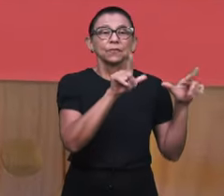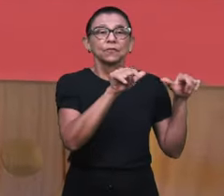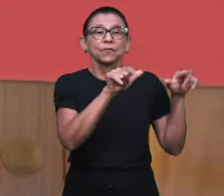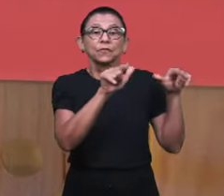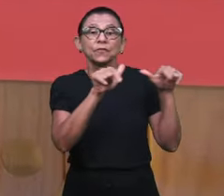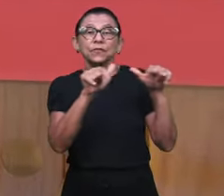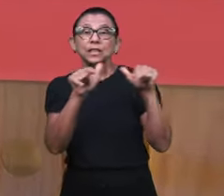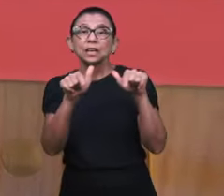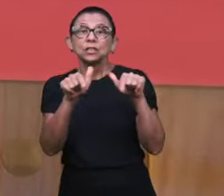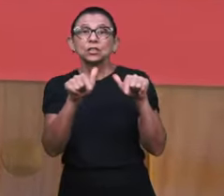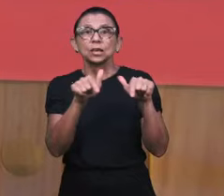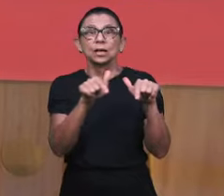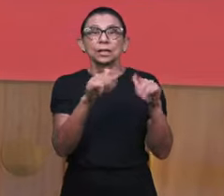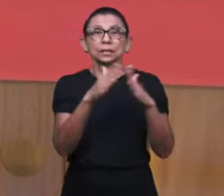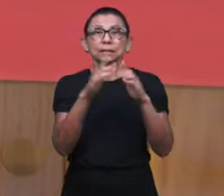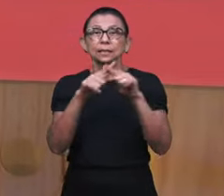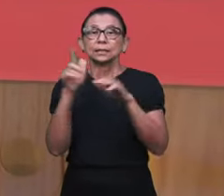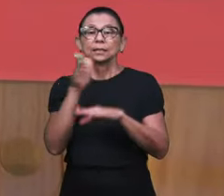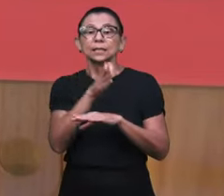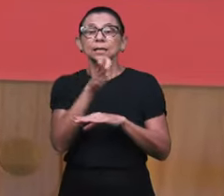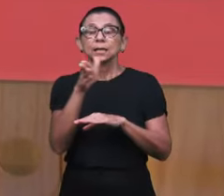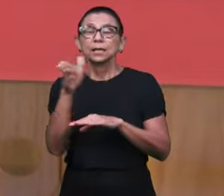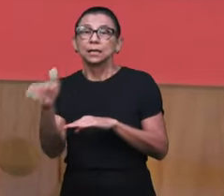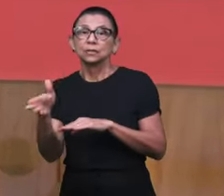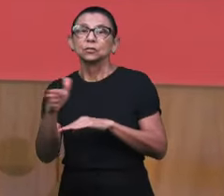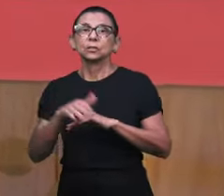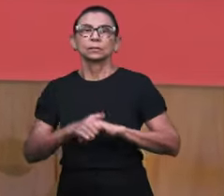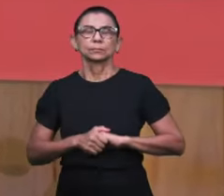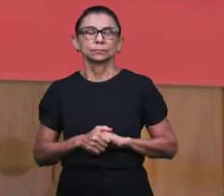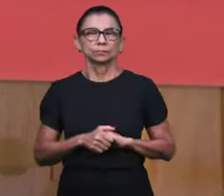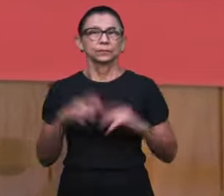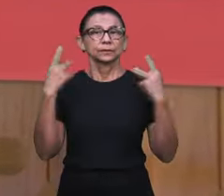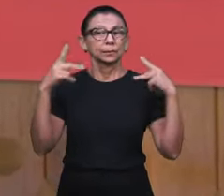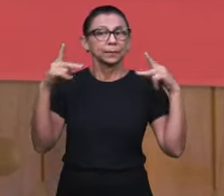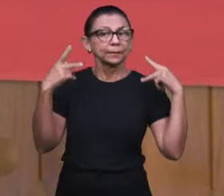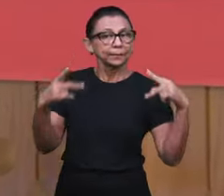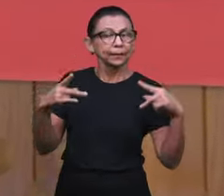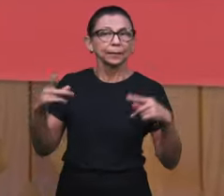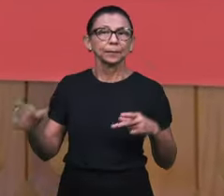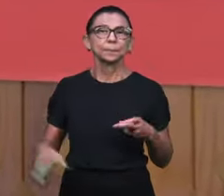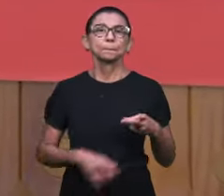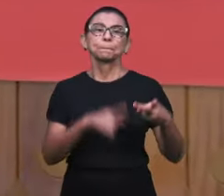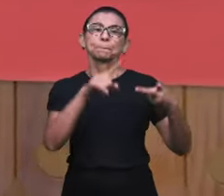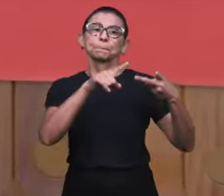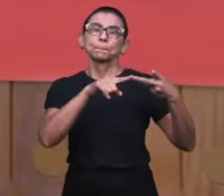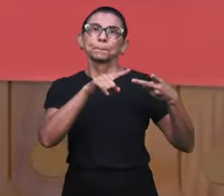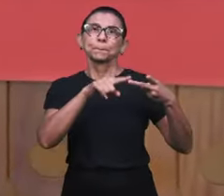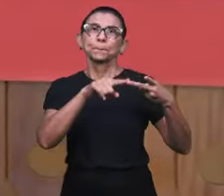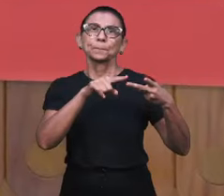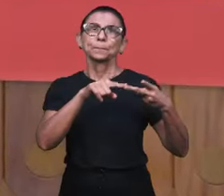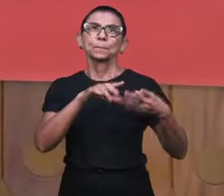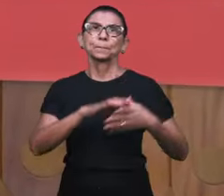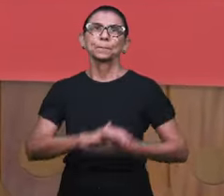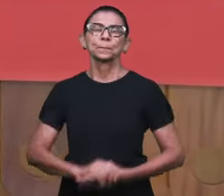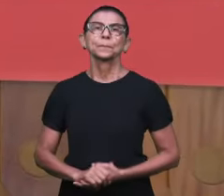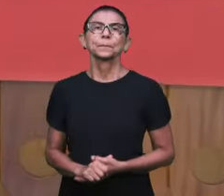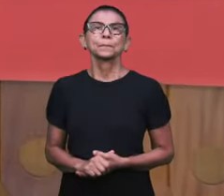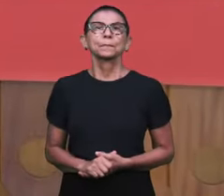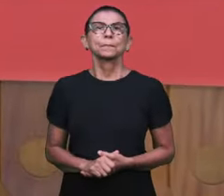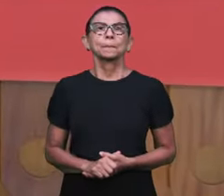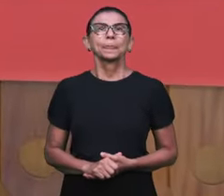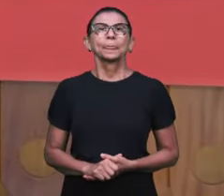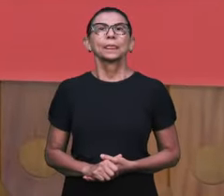ter um despertamento em Roraima. O segundo, a menina lá,